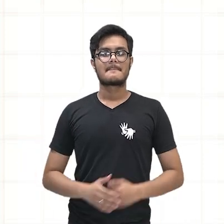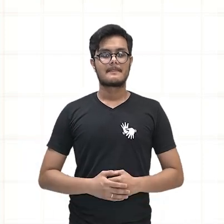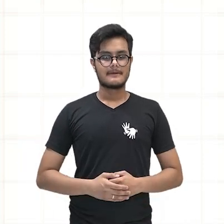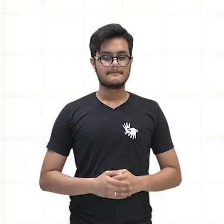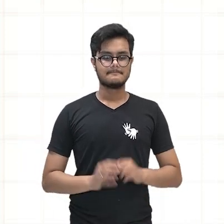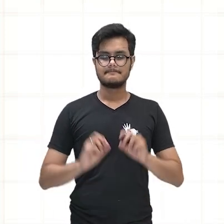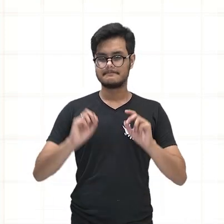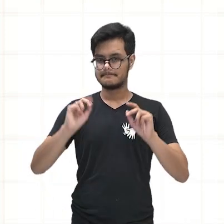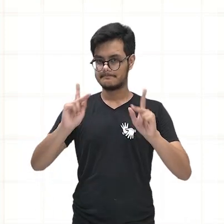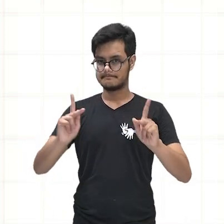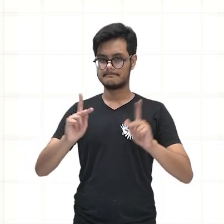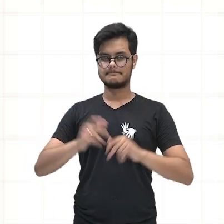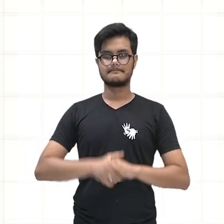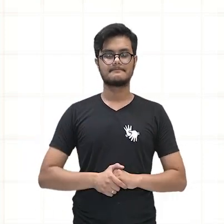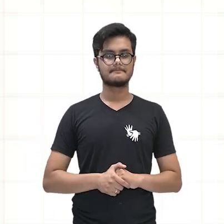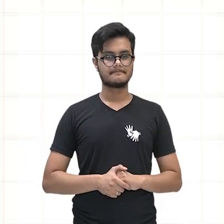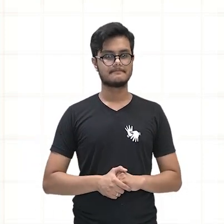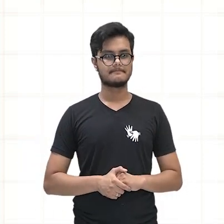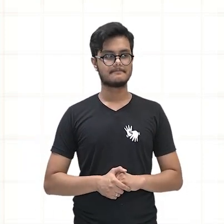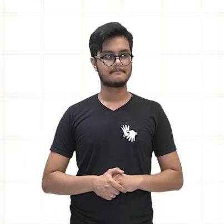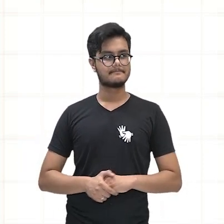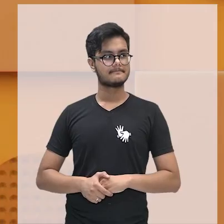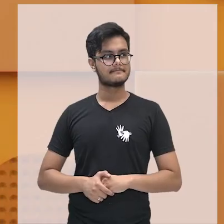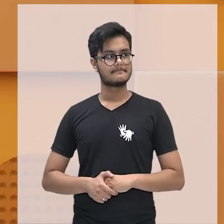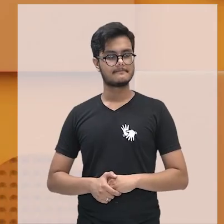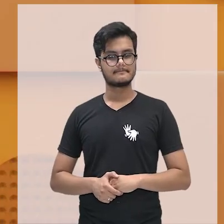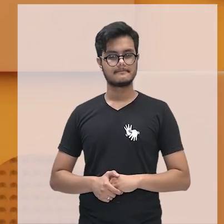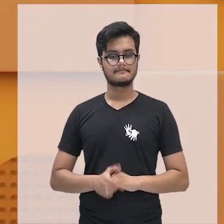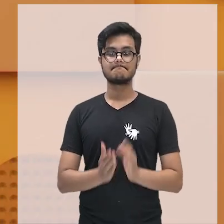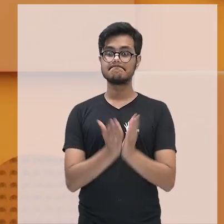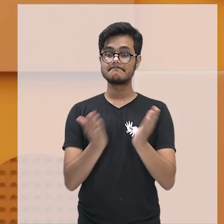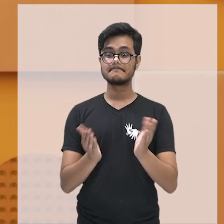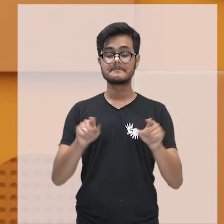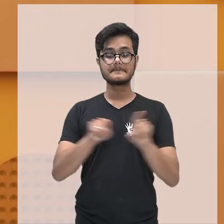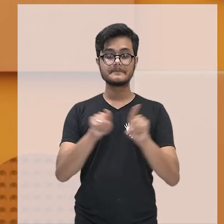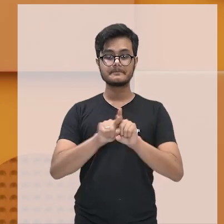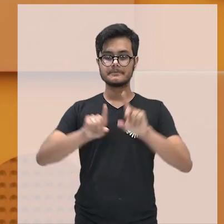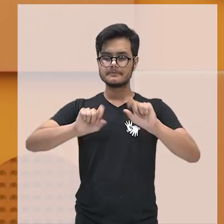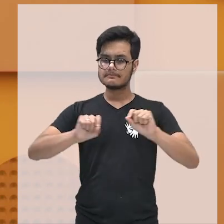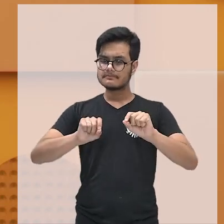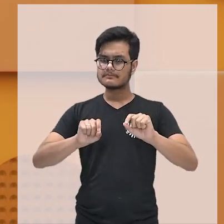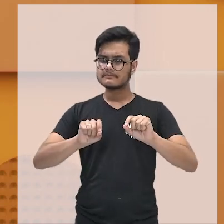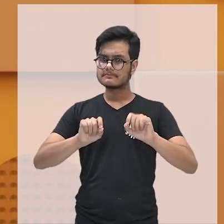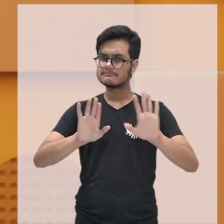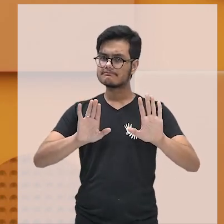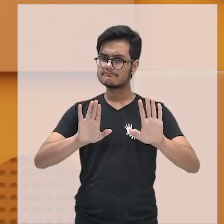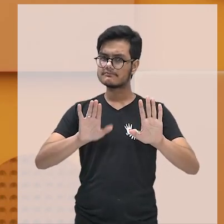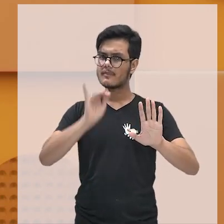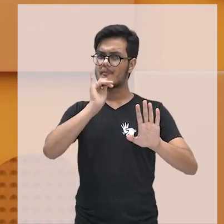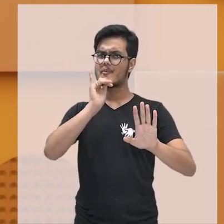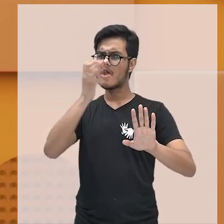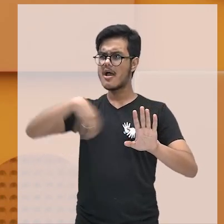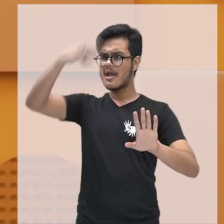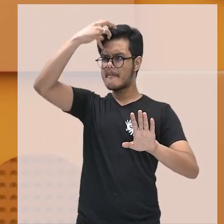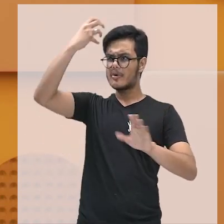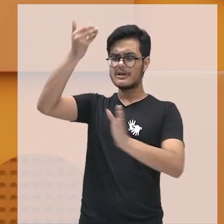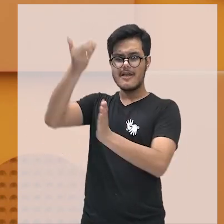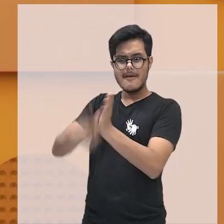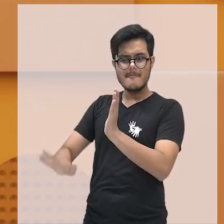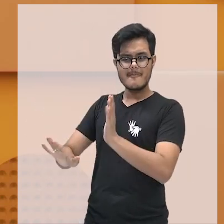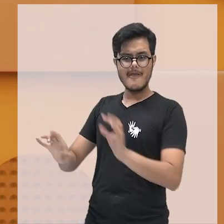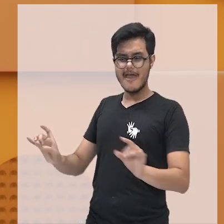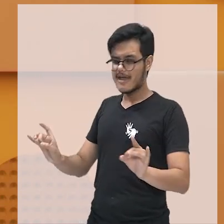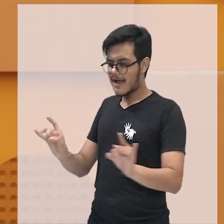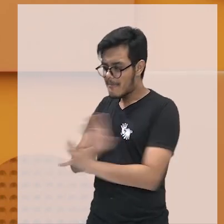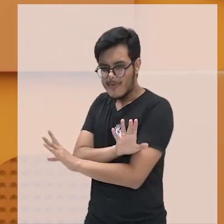ali Como Rei na cidade de Roma tá E aí até que chegou a queda né quando acabou a monarquia